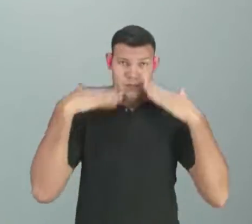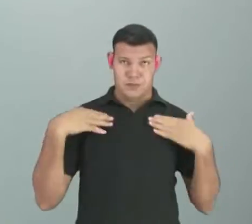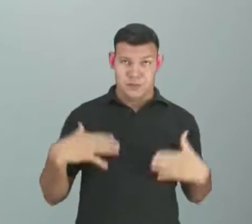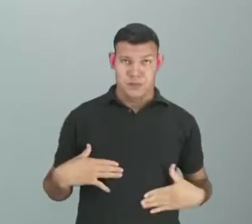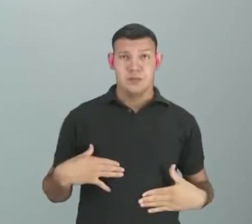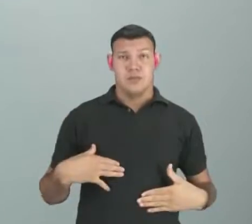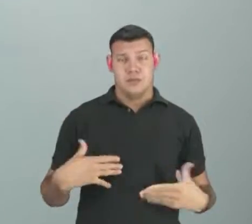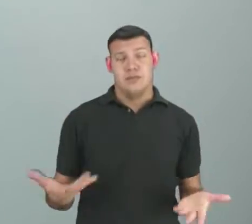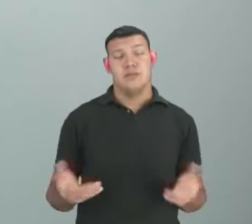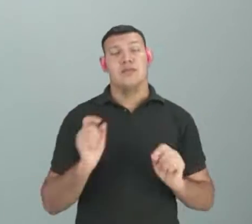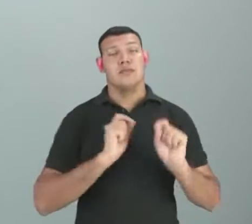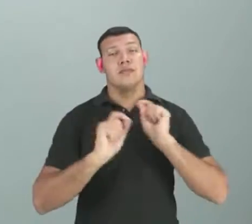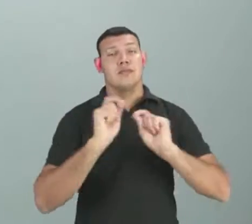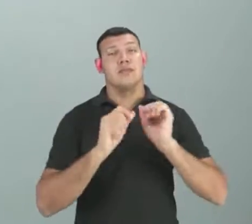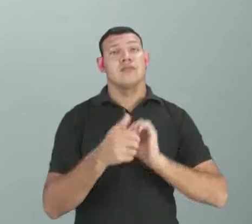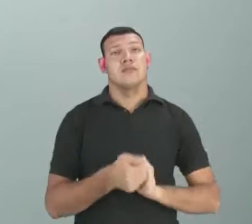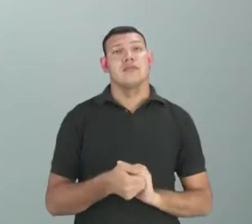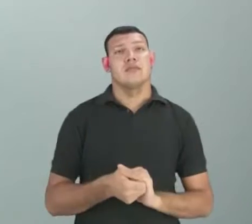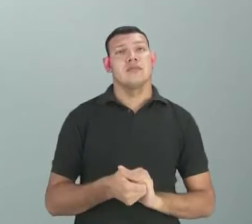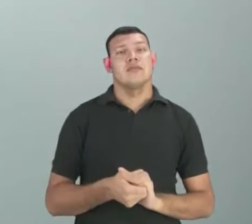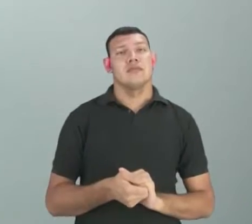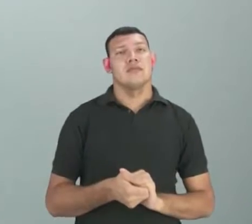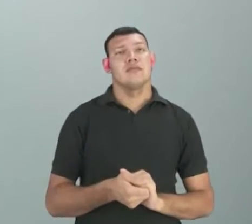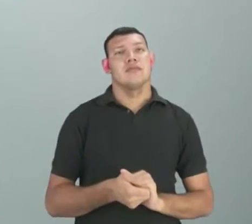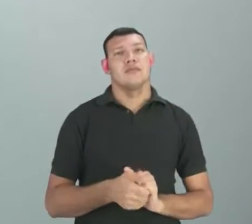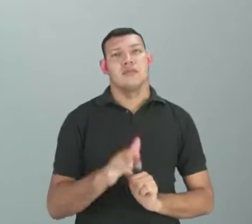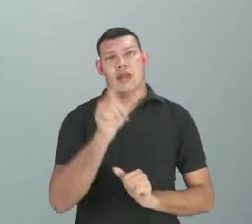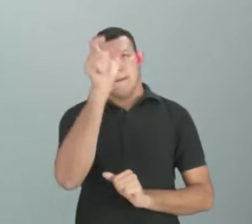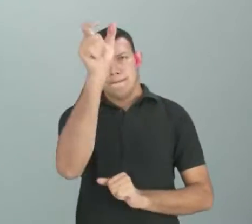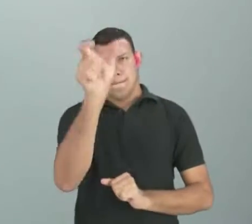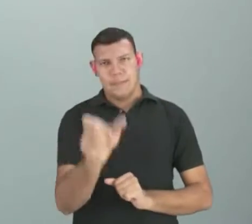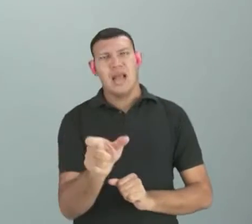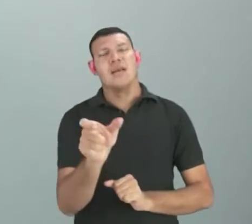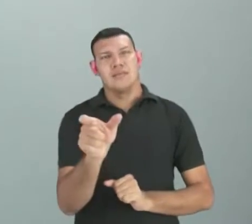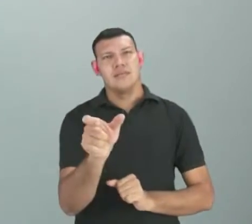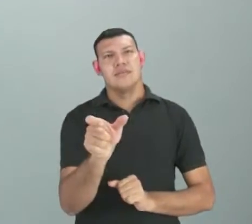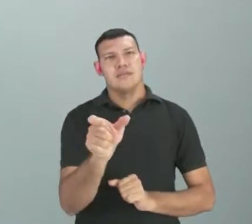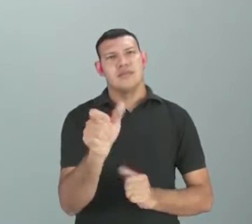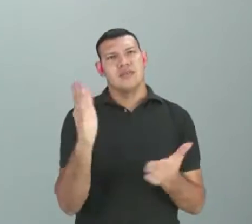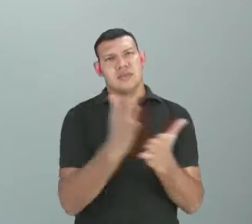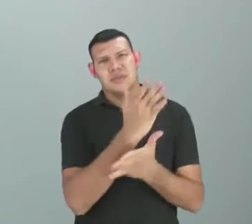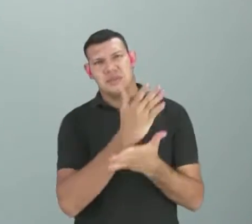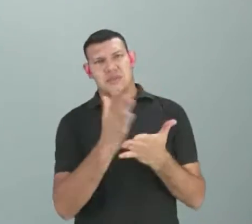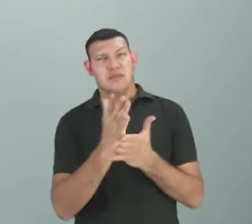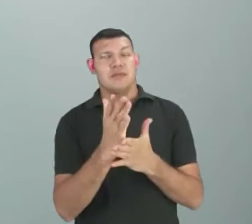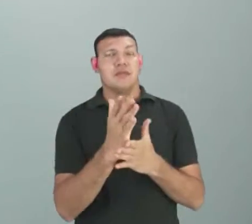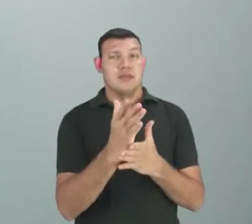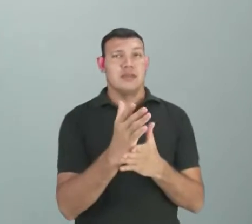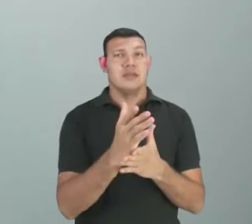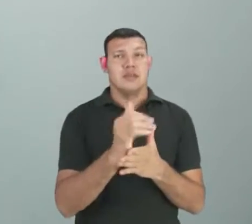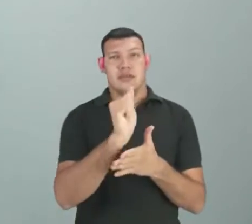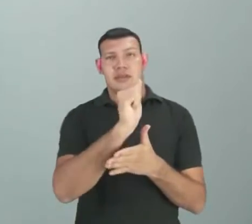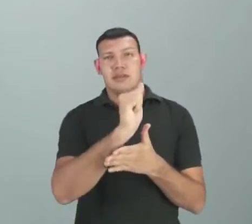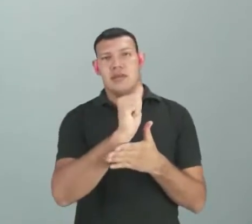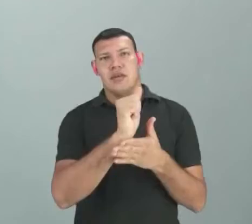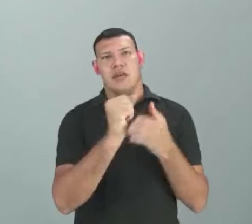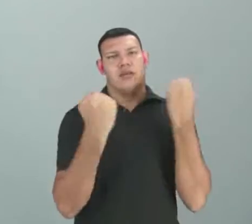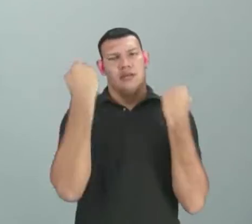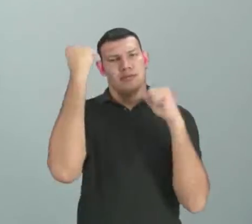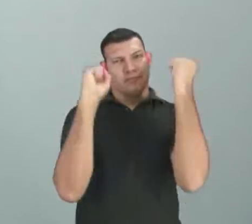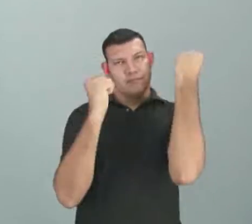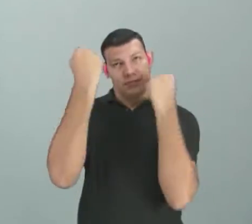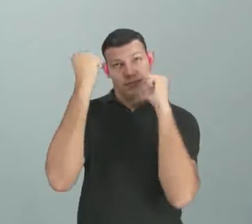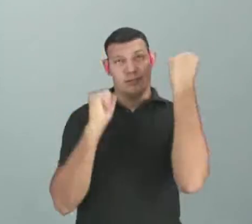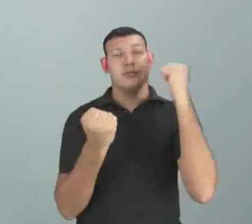condicionamento físico, a gente entende que para uma pessoa ela praticar qualquer atividade física, não somente as lutas,